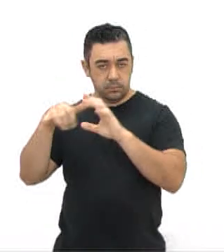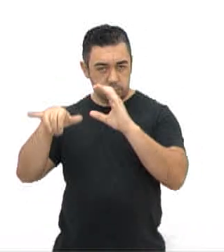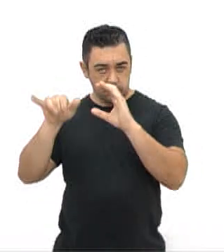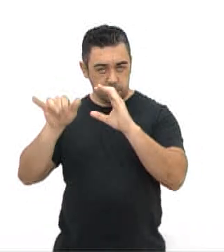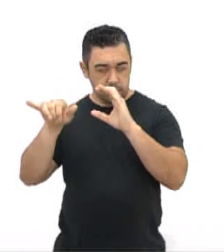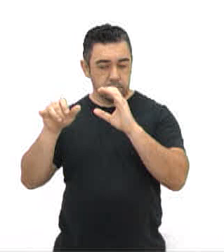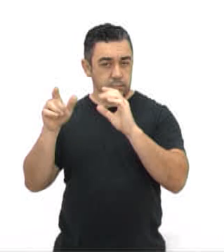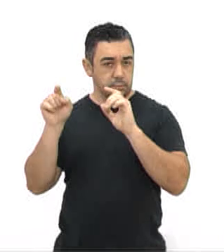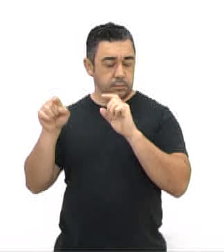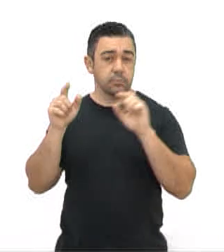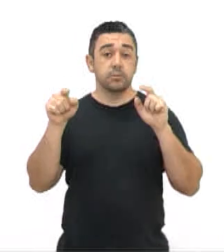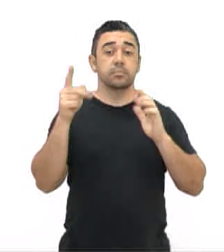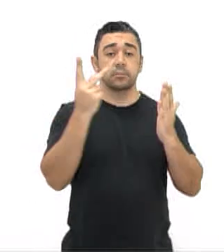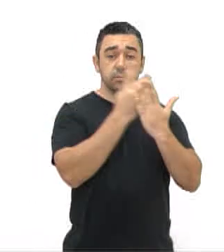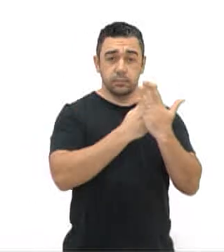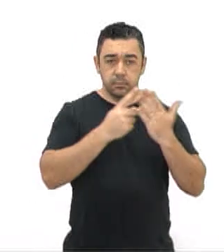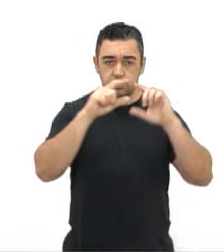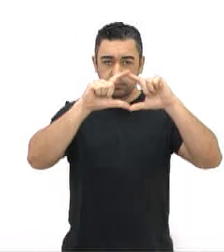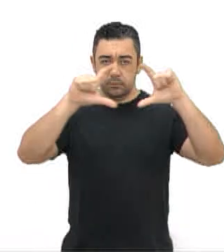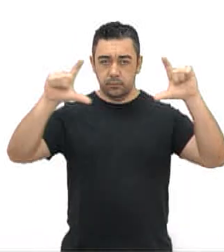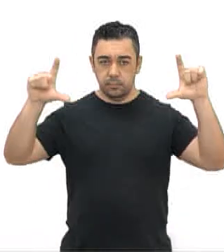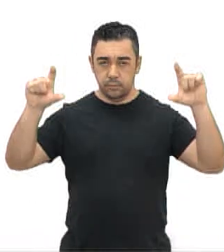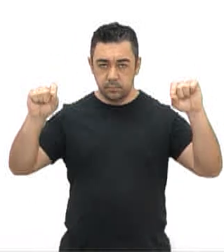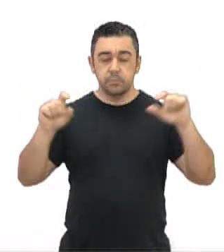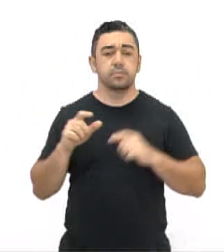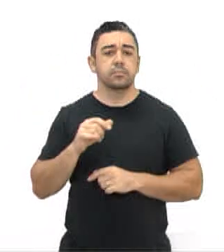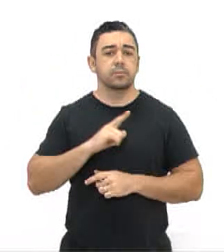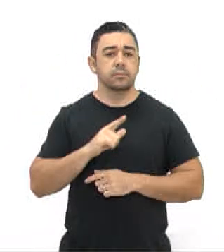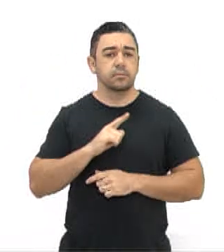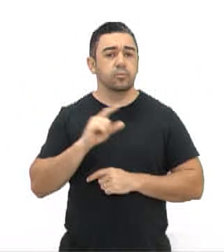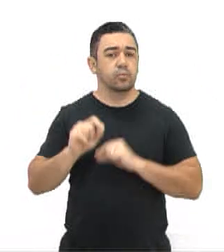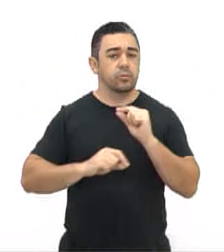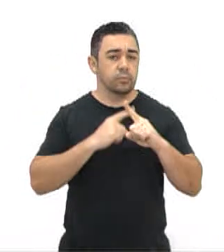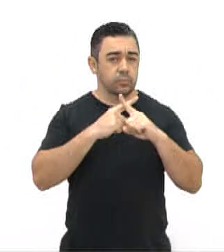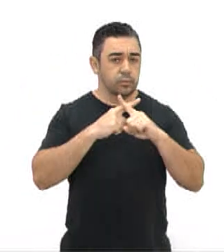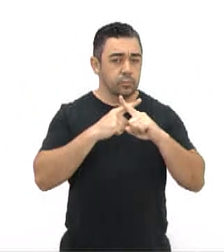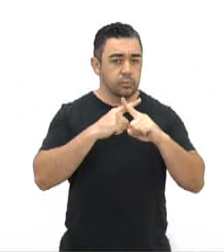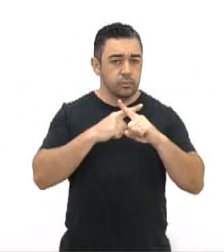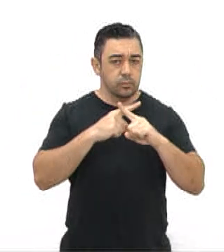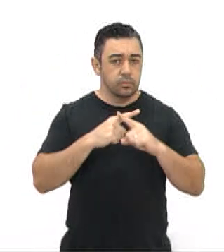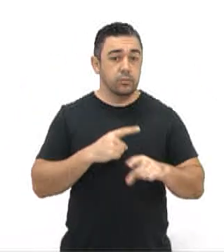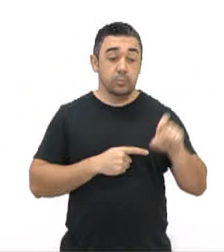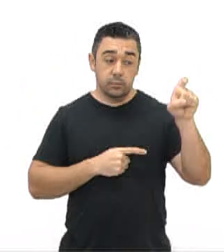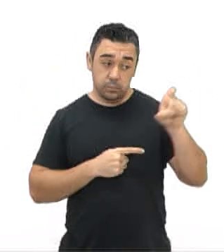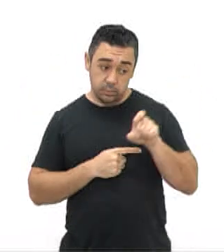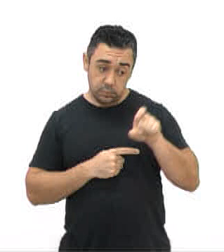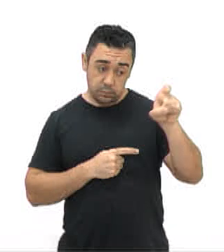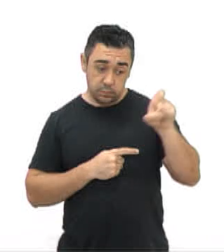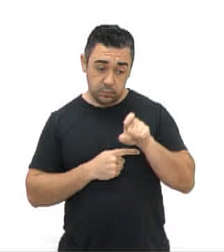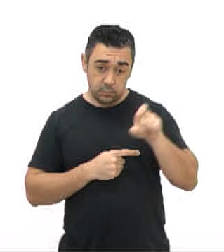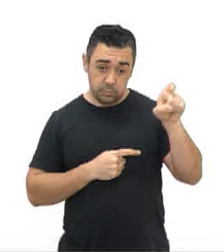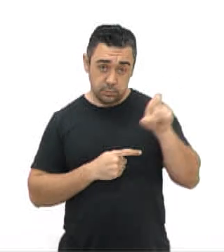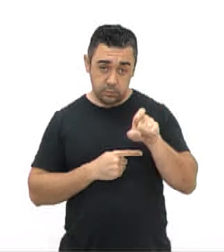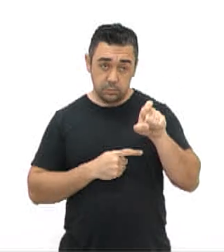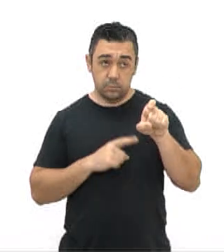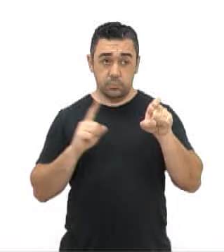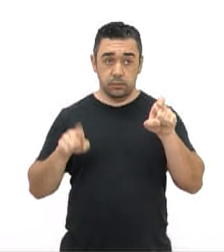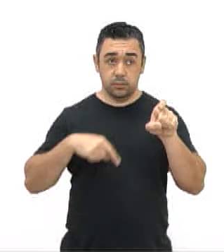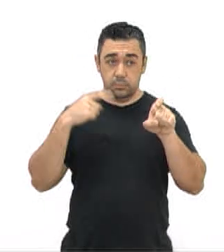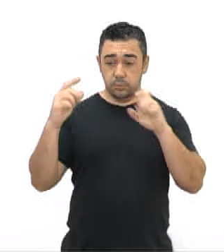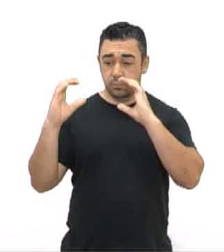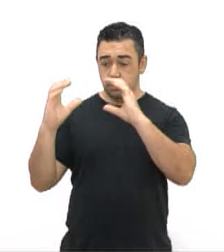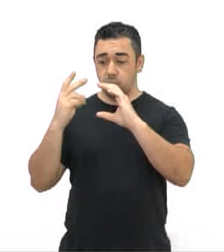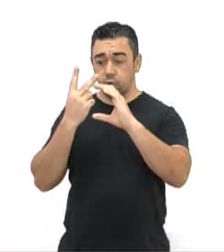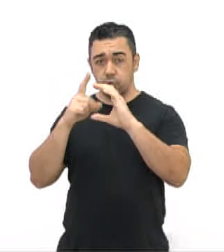o nosso desenho, ela representa algebricamente a multiplicação do monômio x pelo polinômio